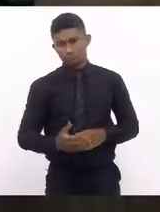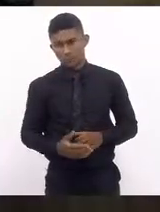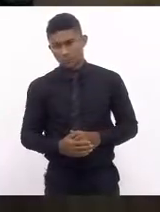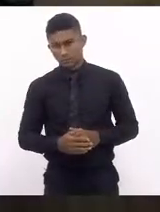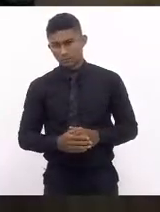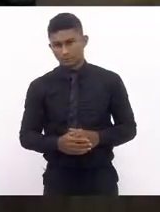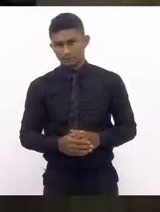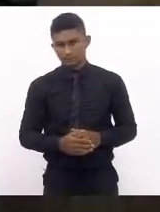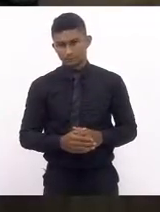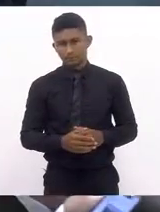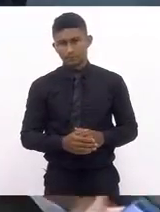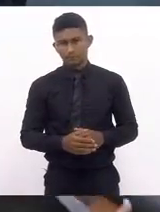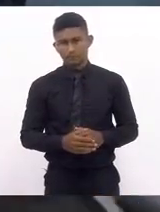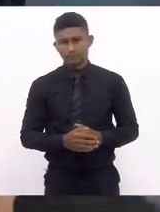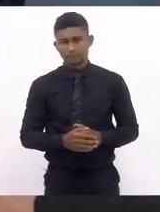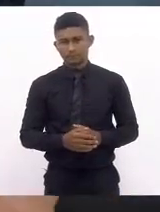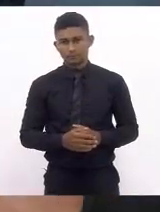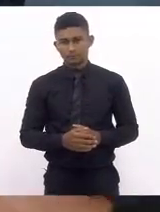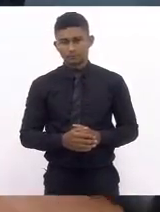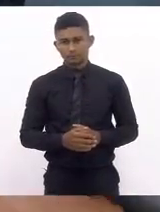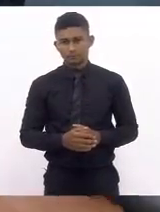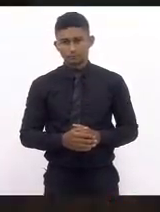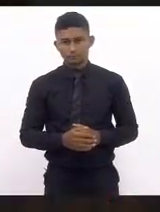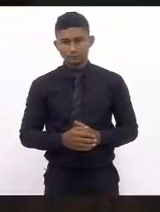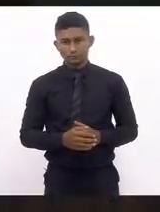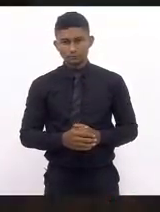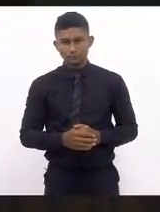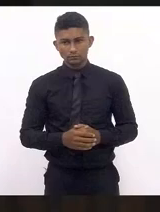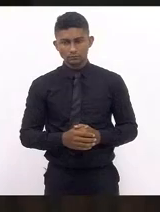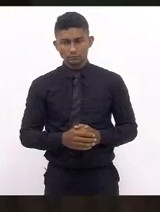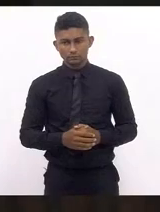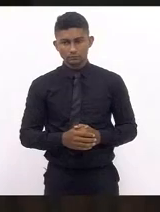obrigado por tudo que Deus abençoe a vida de vocês obrigado